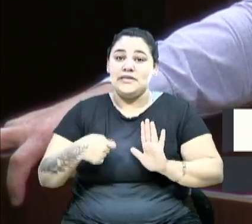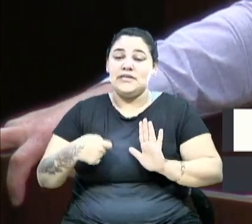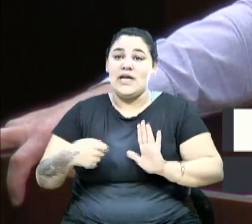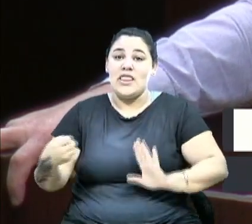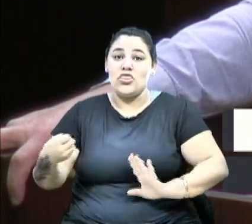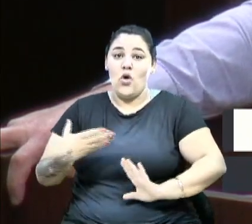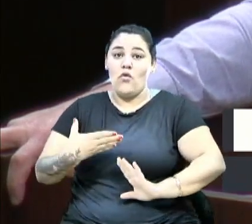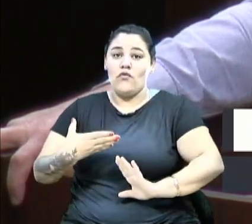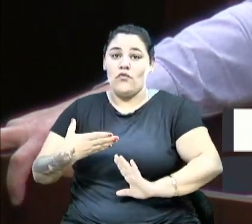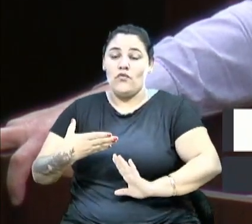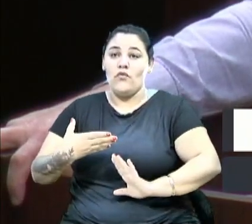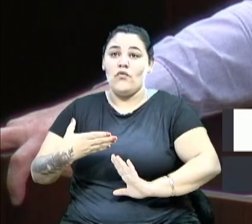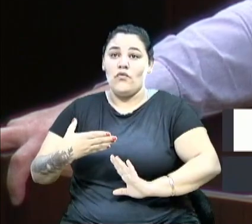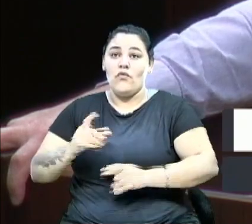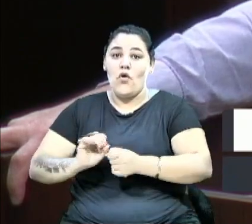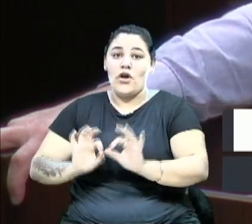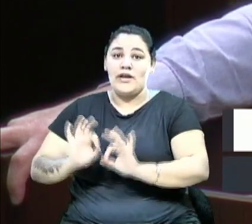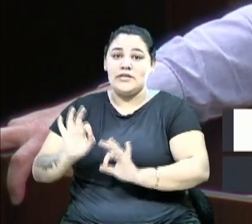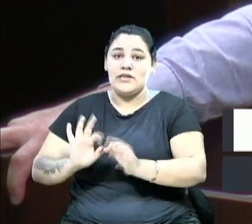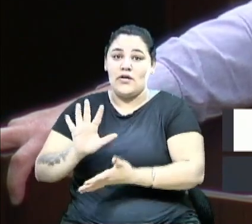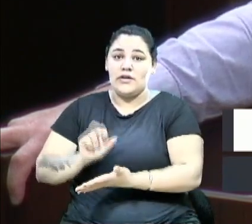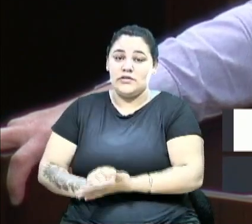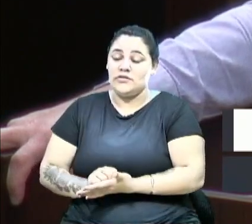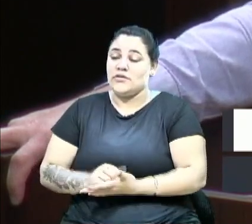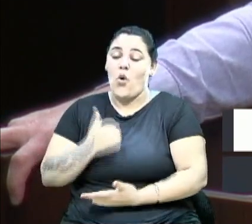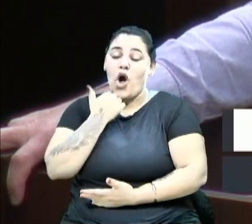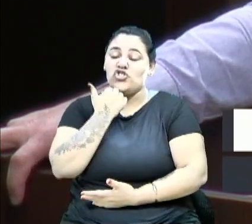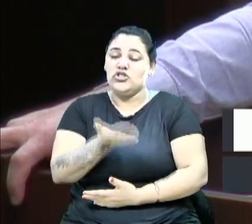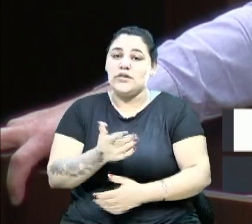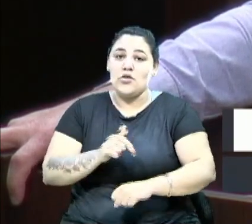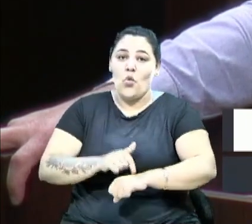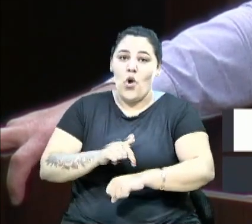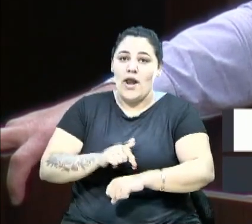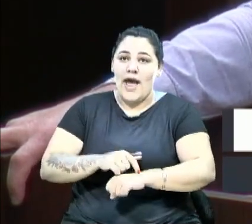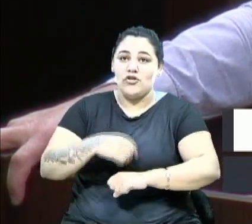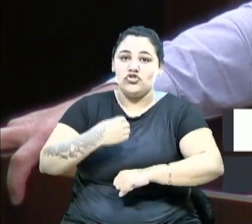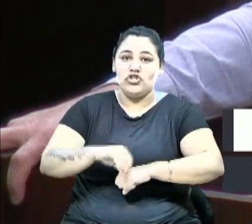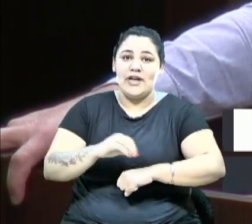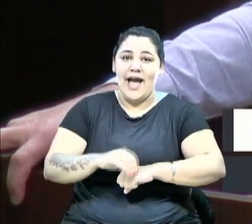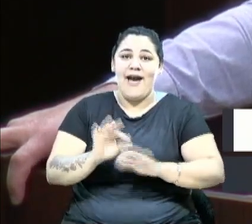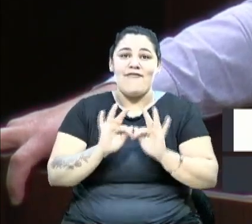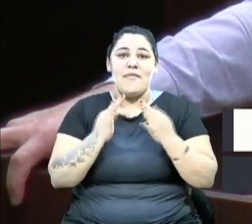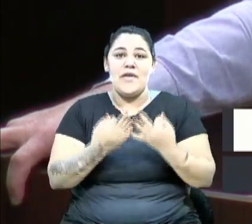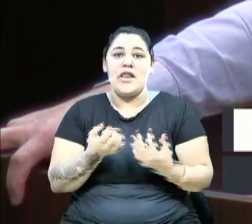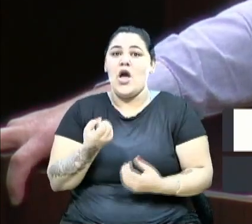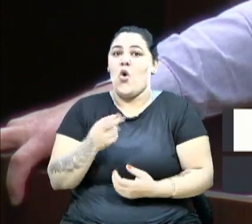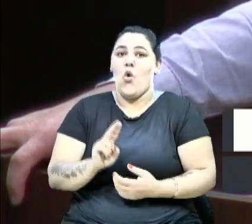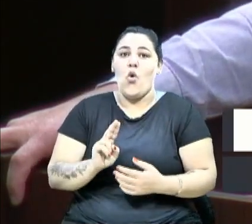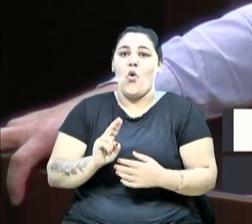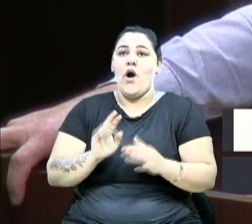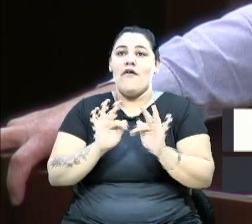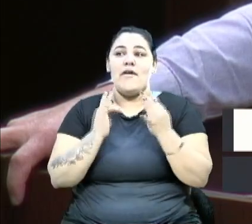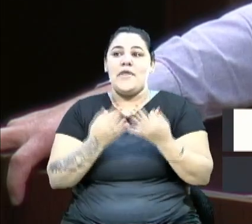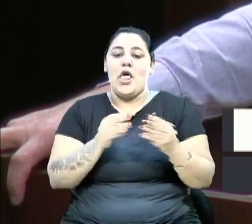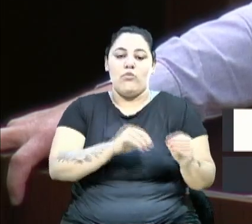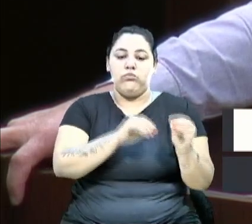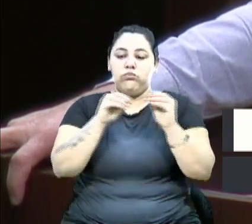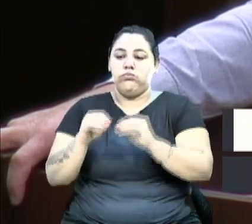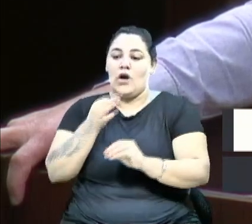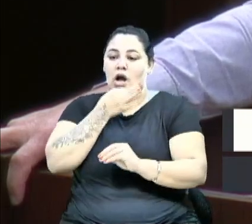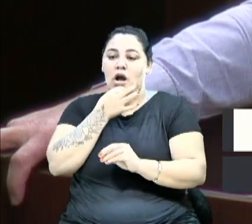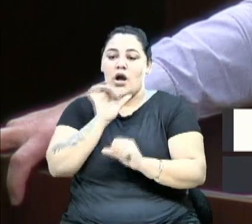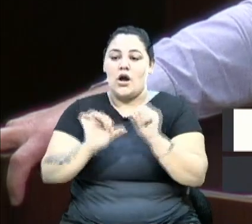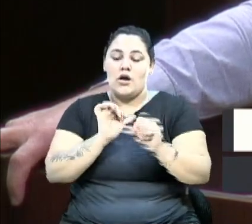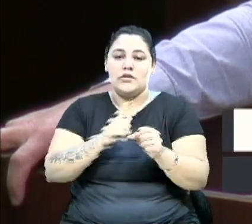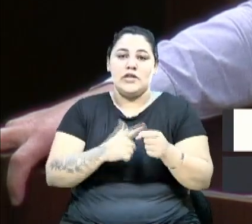nós chegar na hora que precisa indicar a família, aquela família lá ou já não mora mais em Caxias, ou não se enquadra por questão de renda familiar,